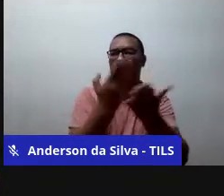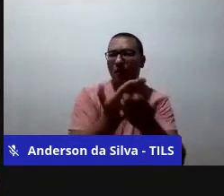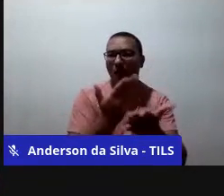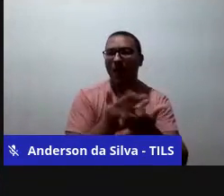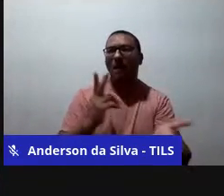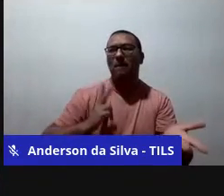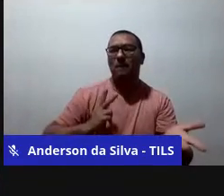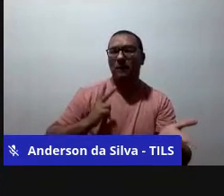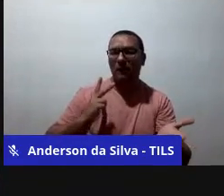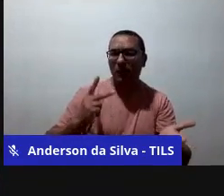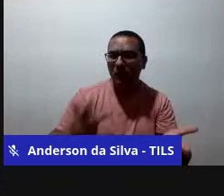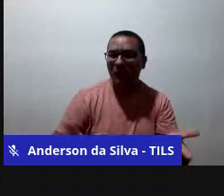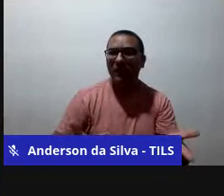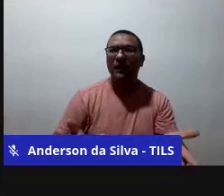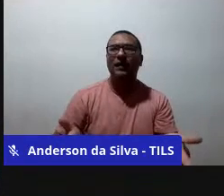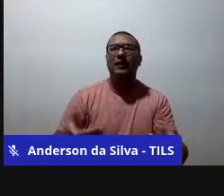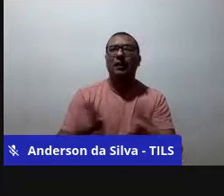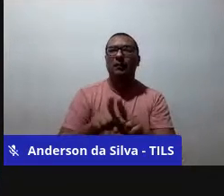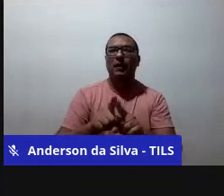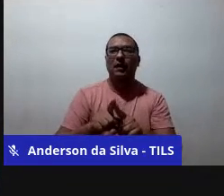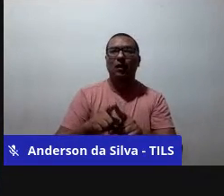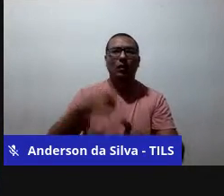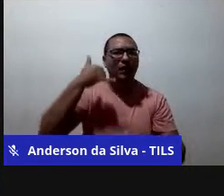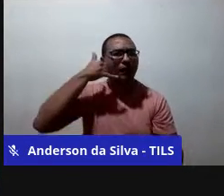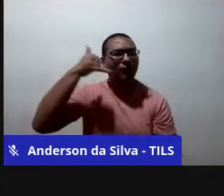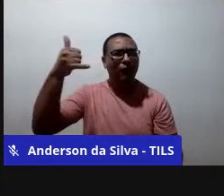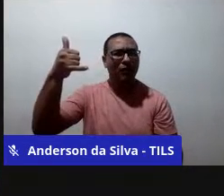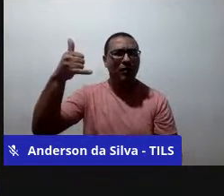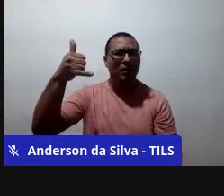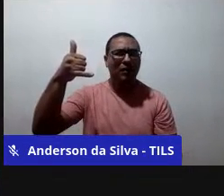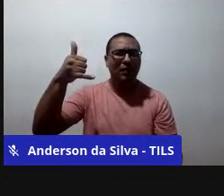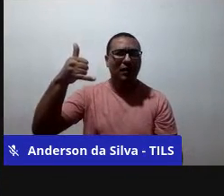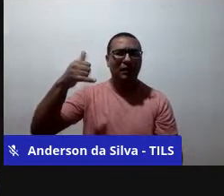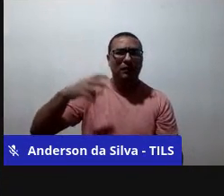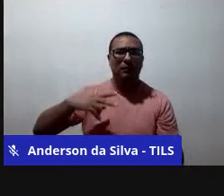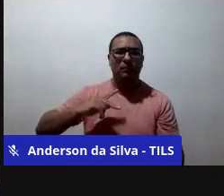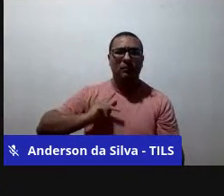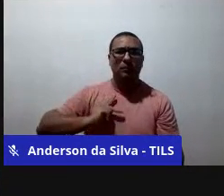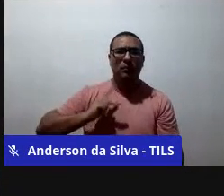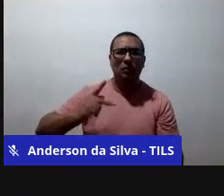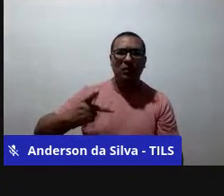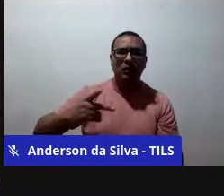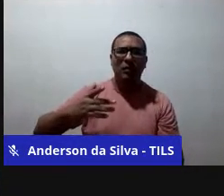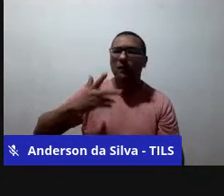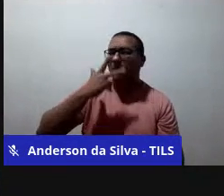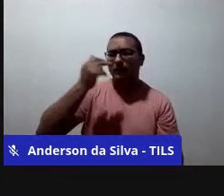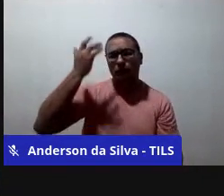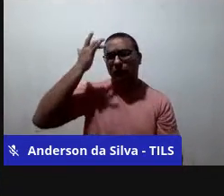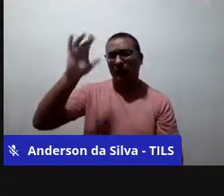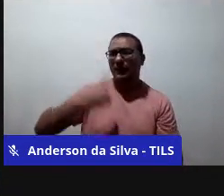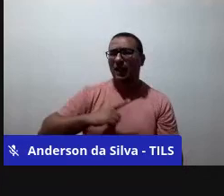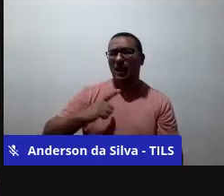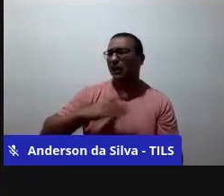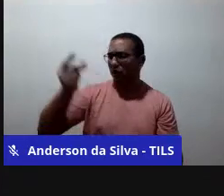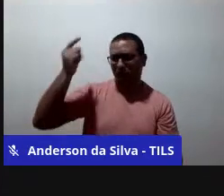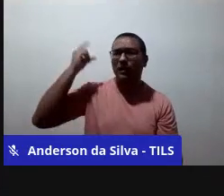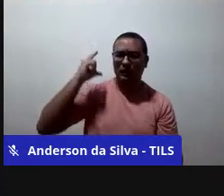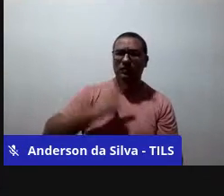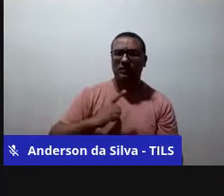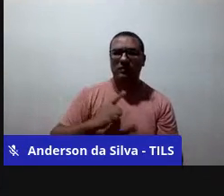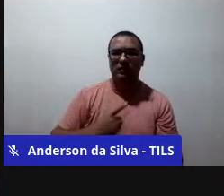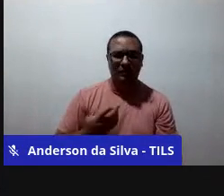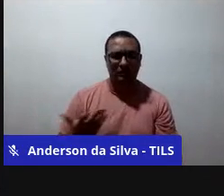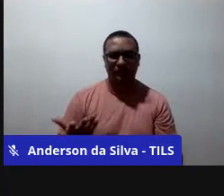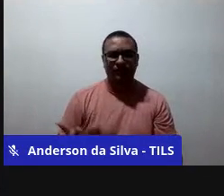depredando orelhão, nem sei se existe orelhão mais, mas isso é um pouco da minha idade. Se a gente